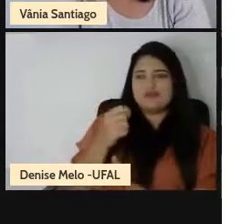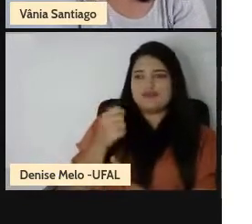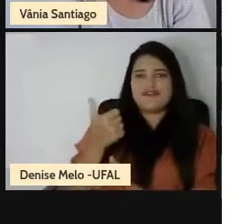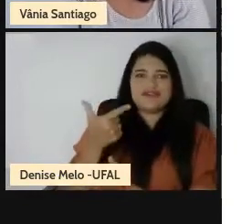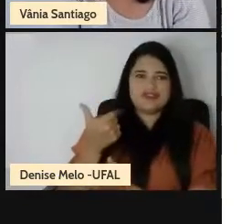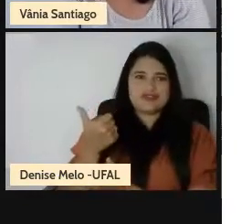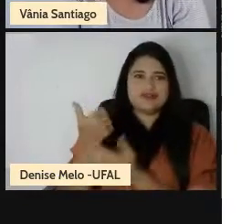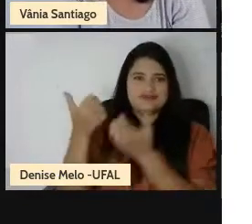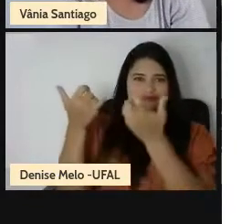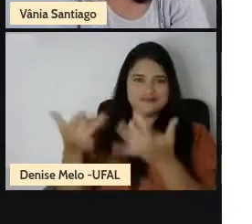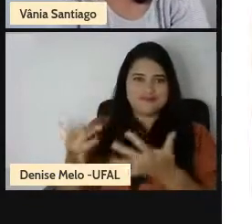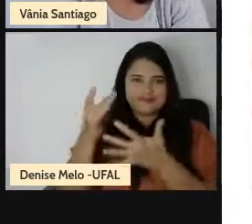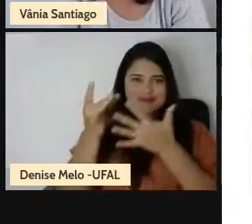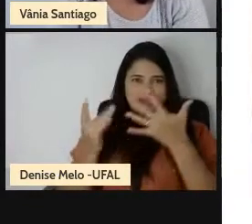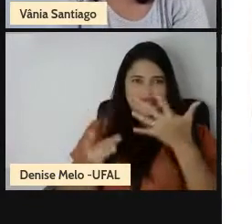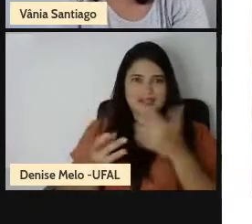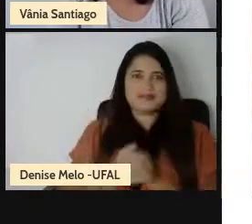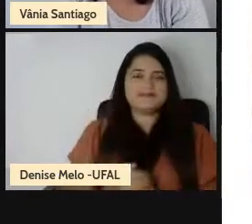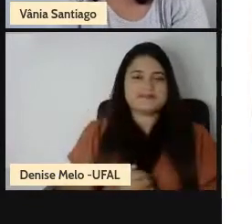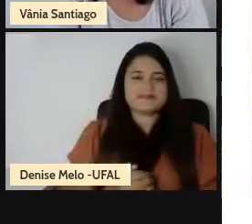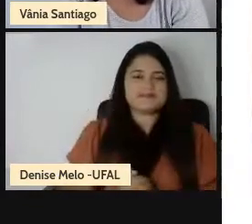favor?